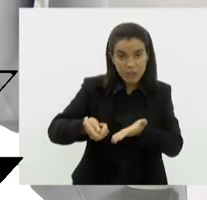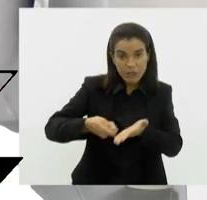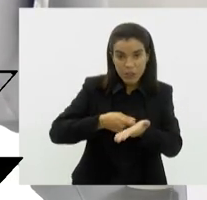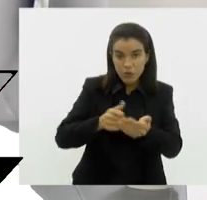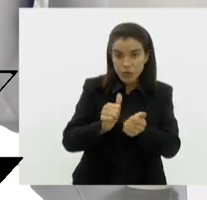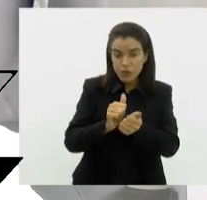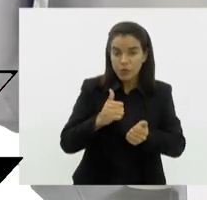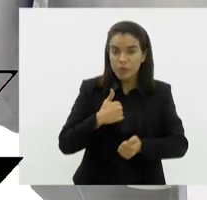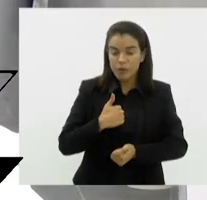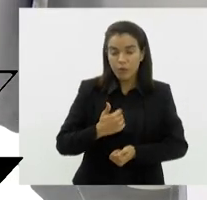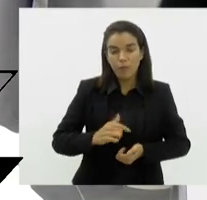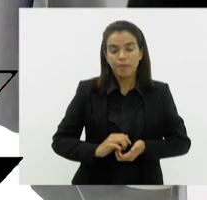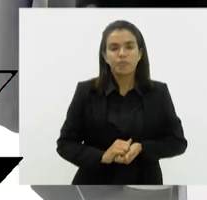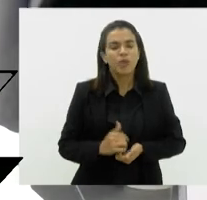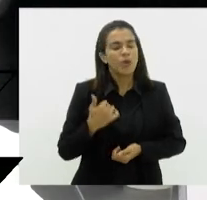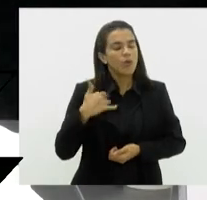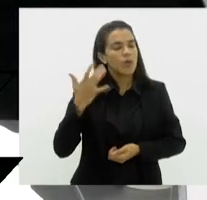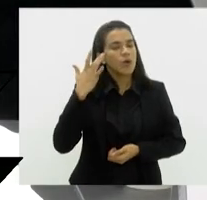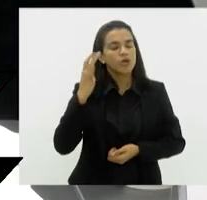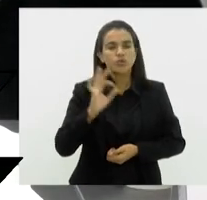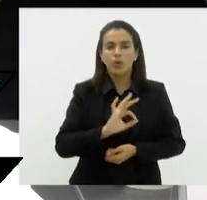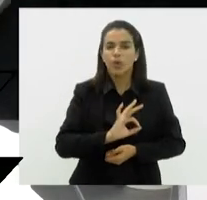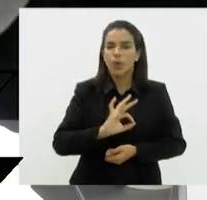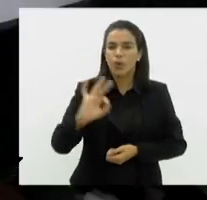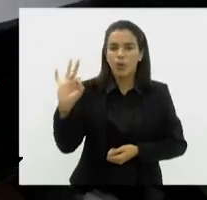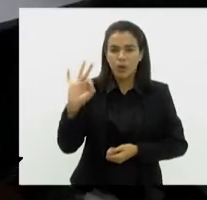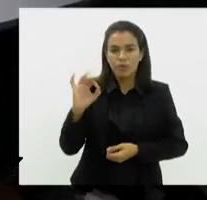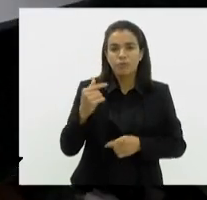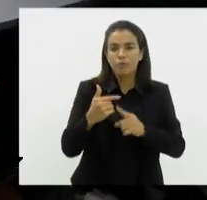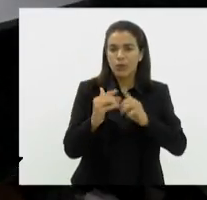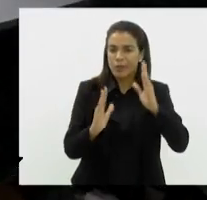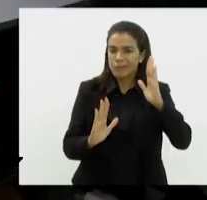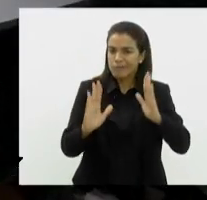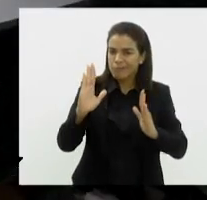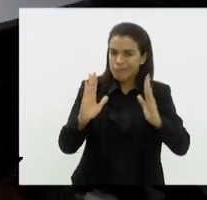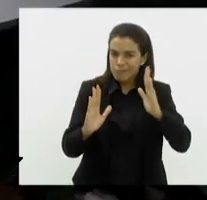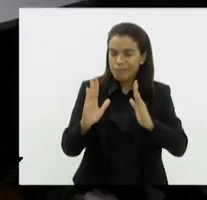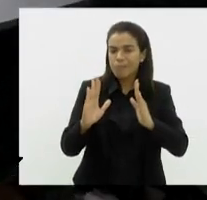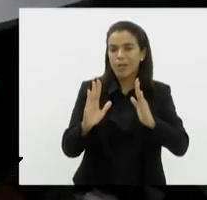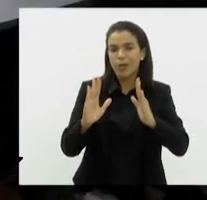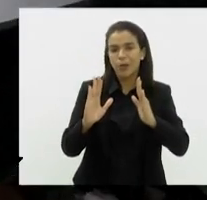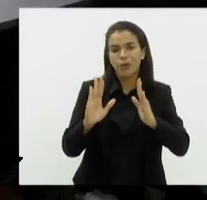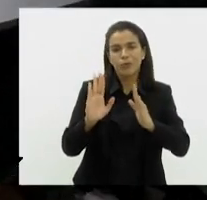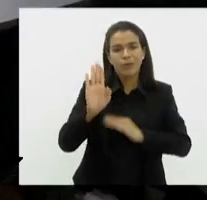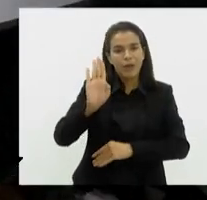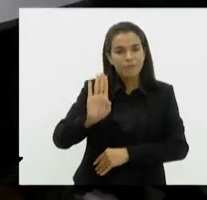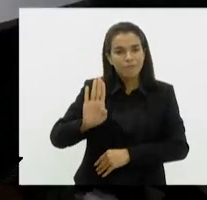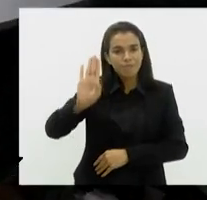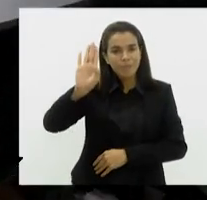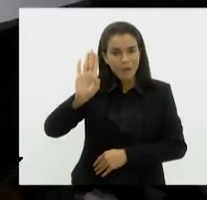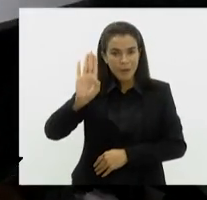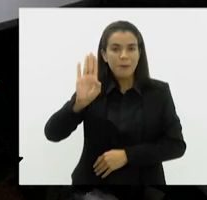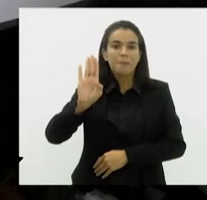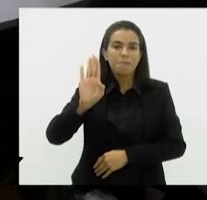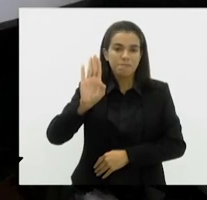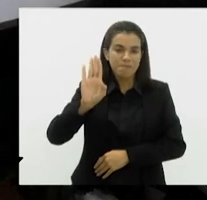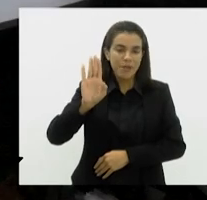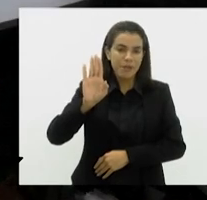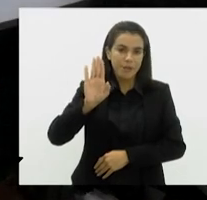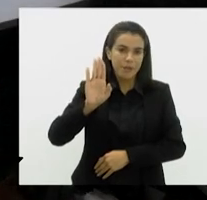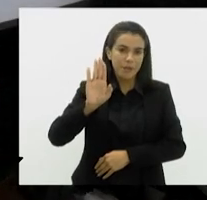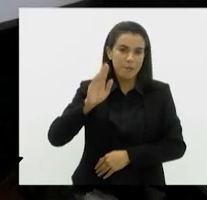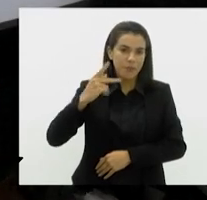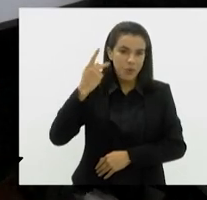à disposição de todos. Eu acho ótimo, pertinente. Senhor presidente, porque no período da campanha eu fiz essa representação